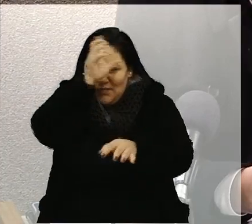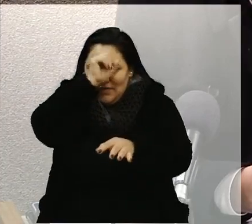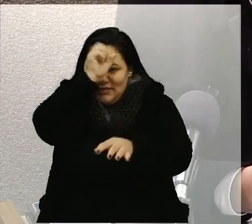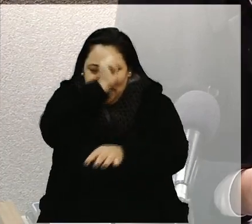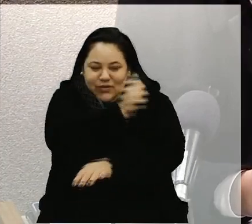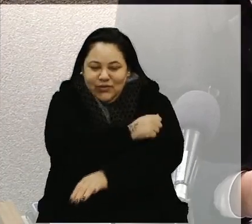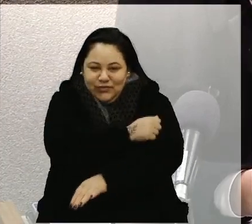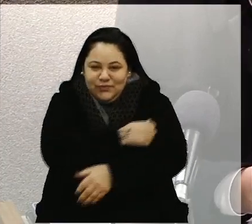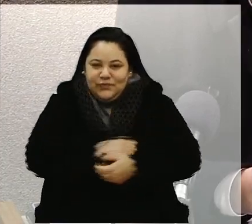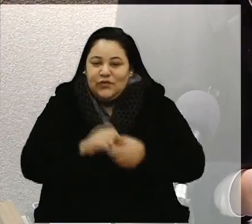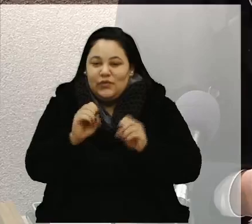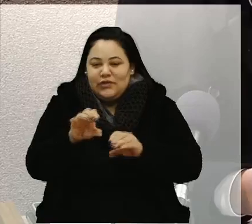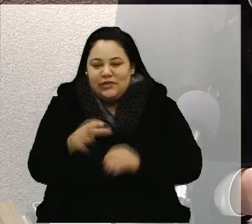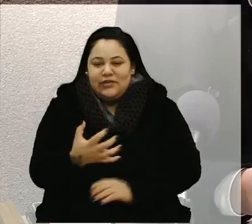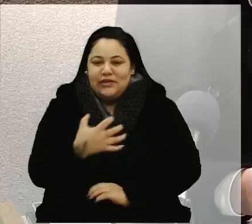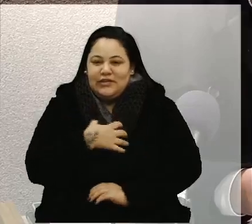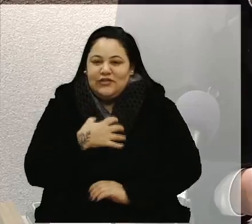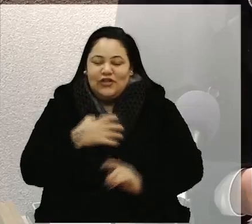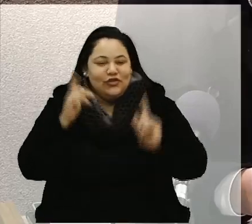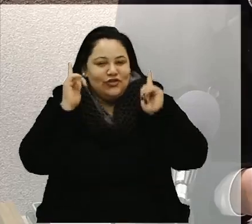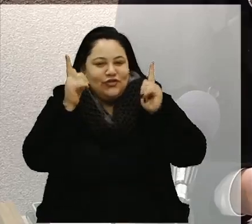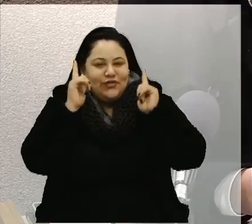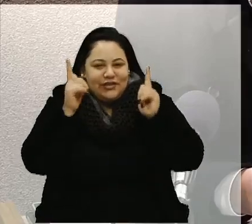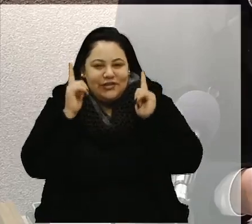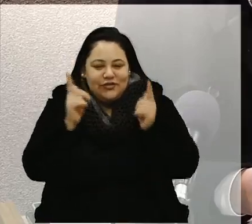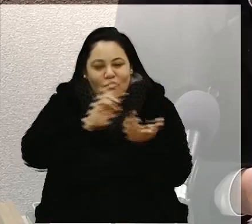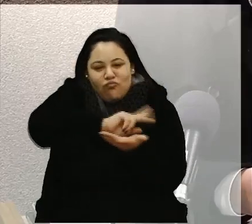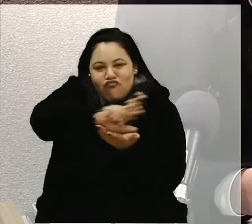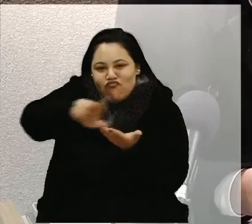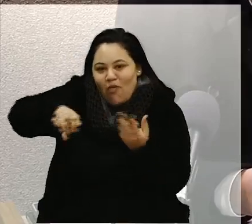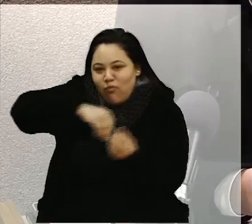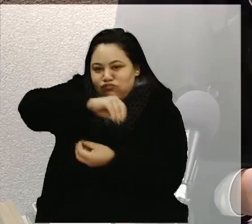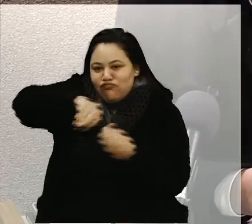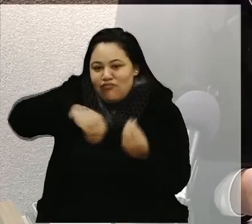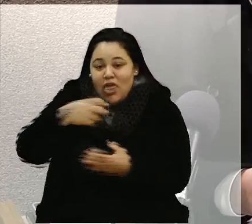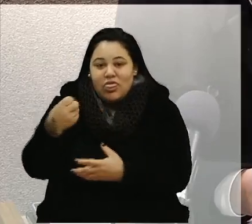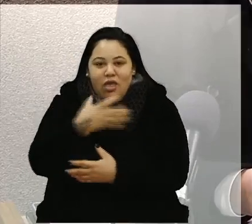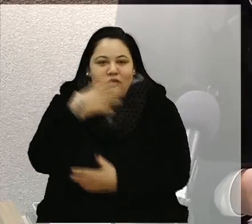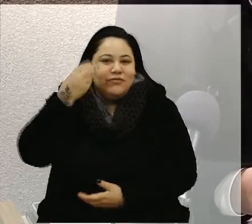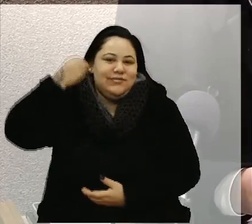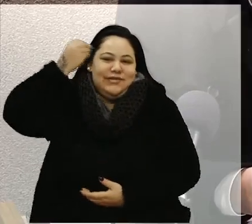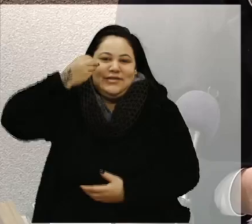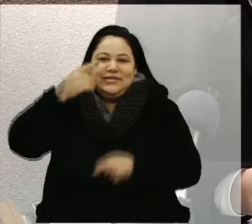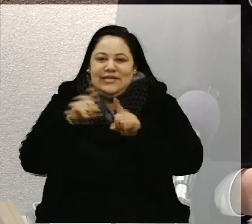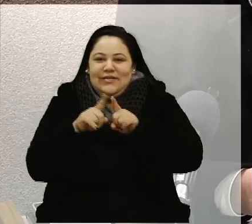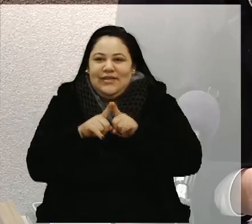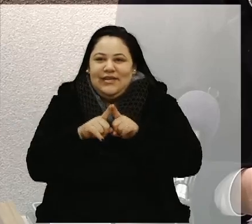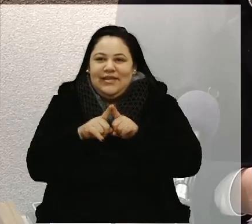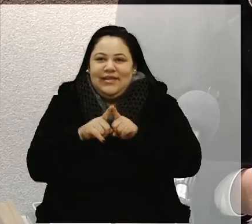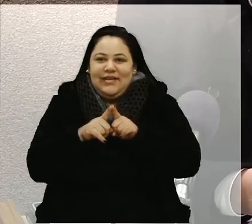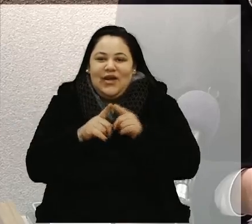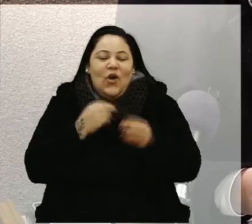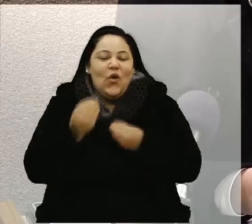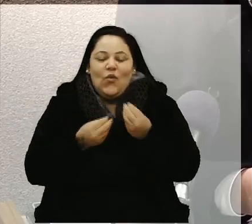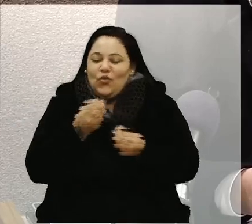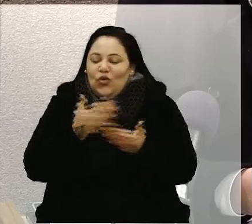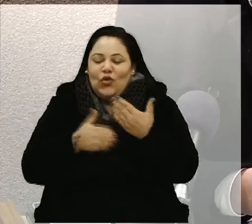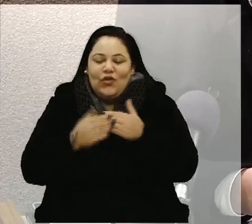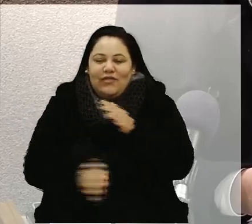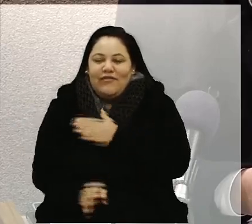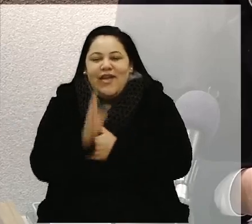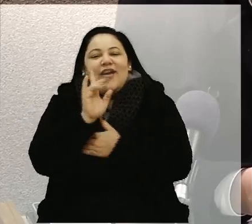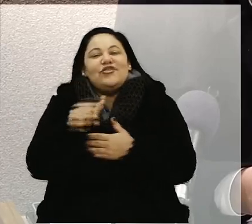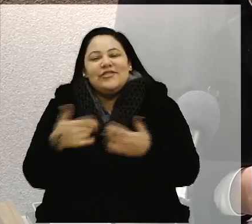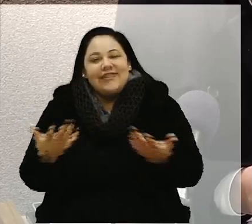O ensino é assim, divertido, diversificado e cheio de novas experiências, como toda viagem deve ser. O